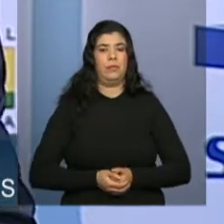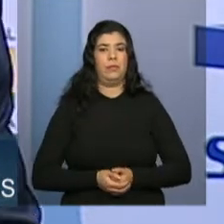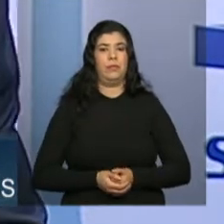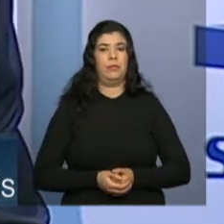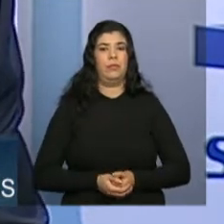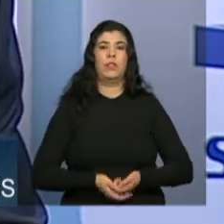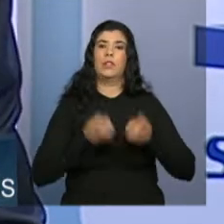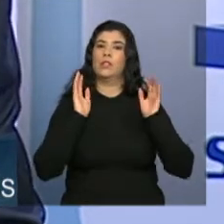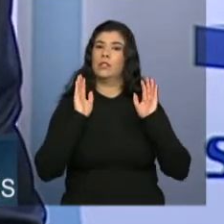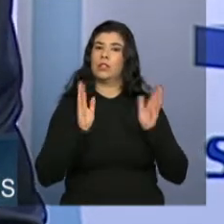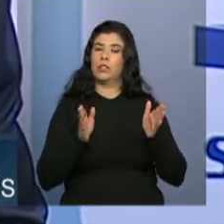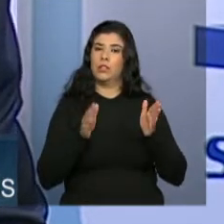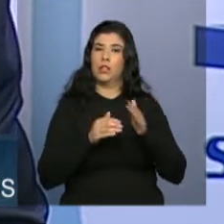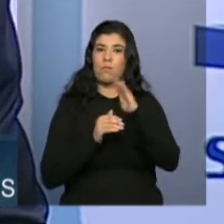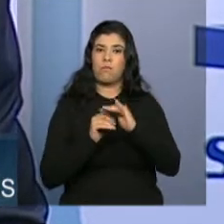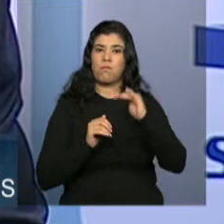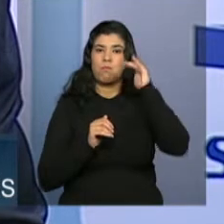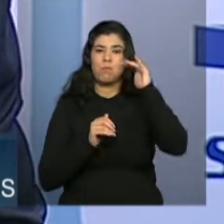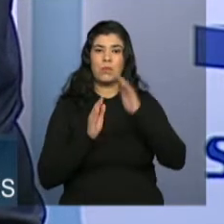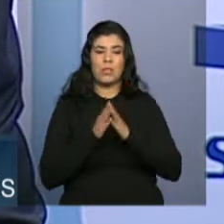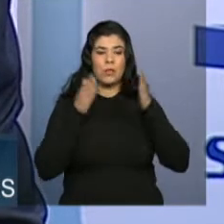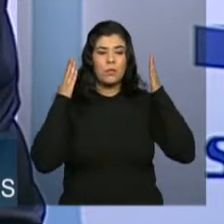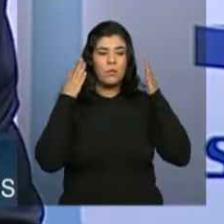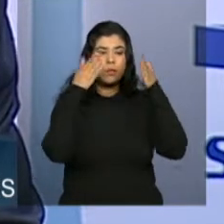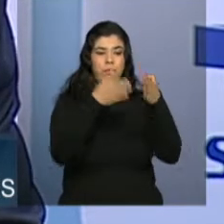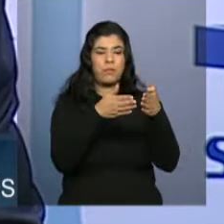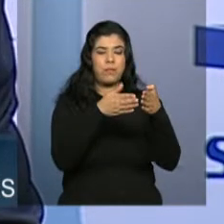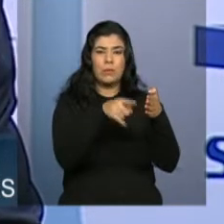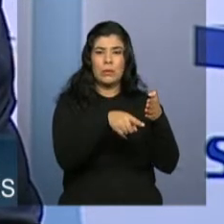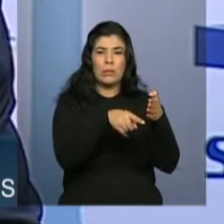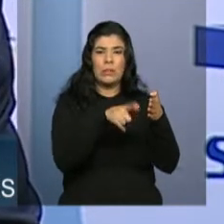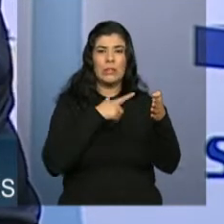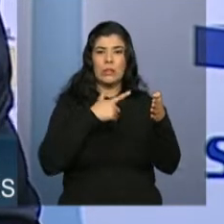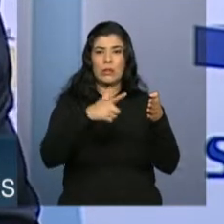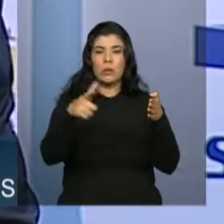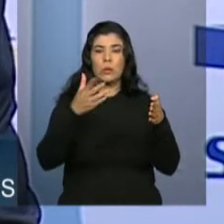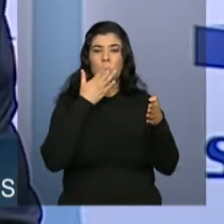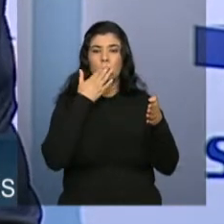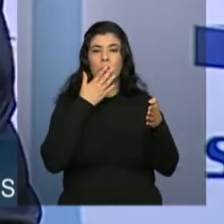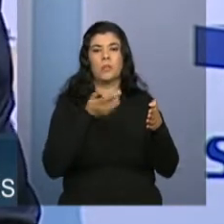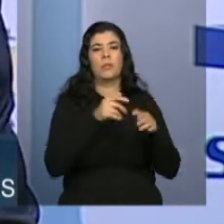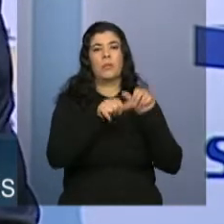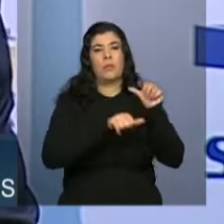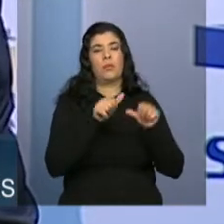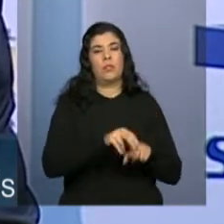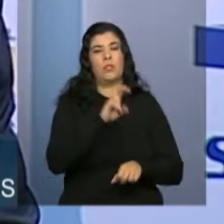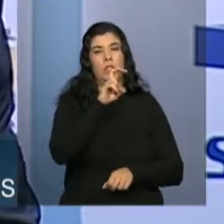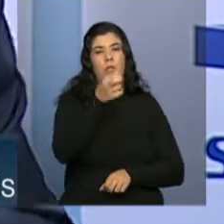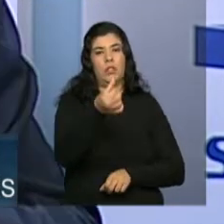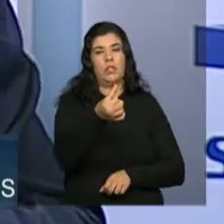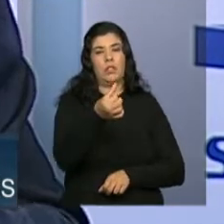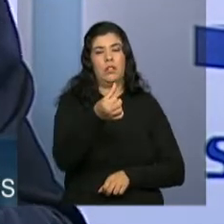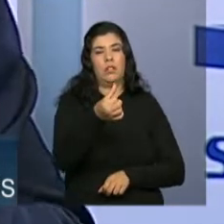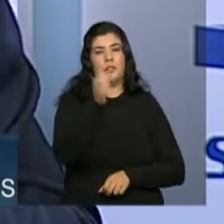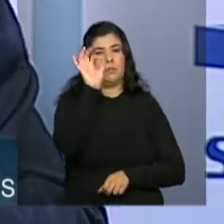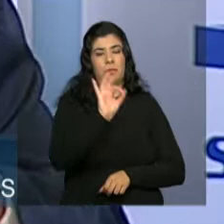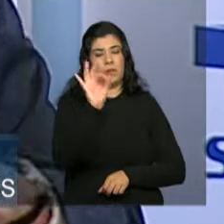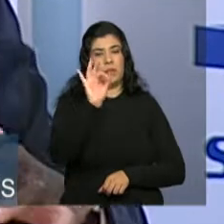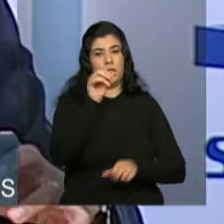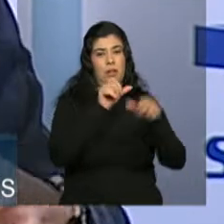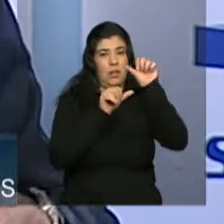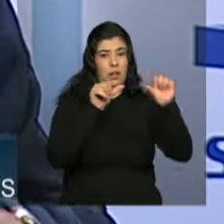altamente concentrada a gente teve uma quase nenhuma mudança né uma mudança pequena né reduz 53/55 então